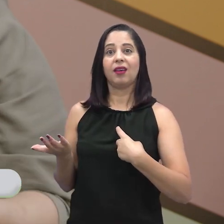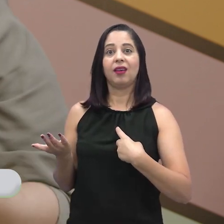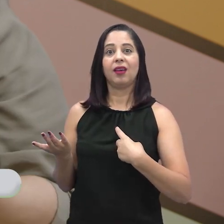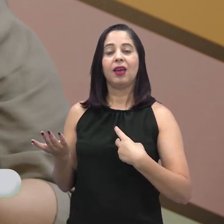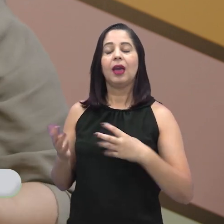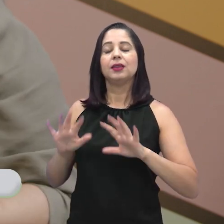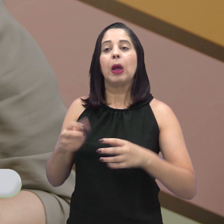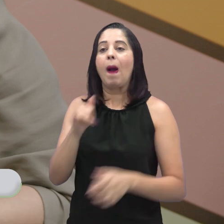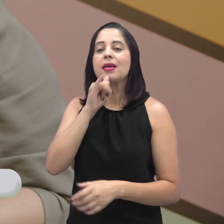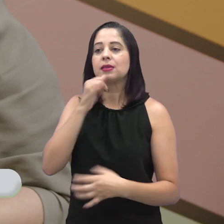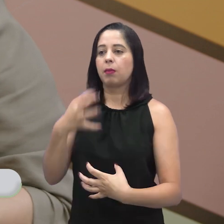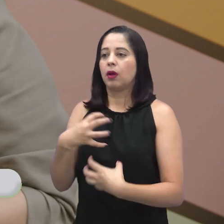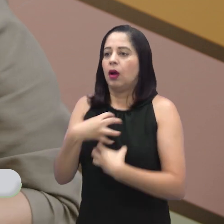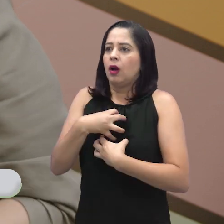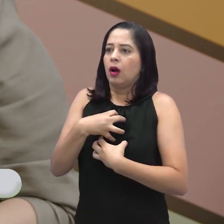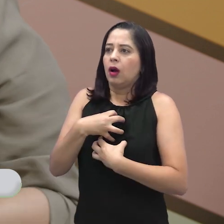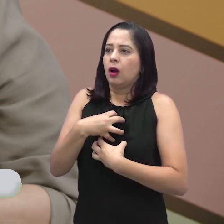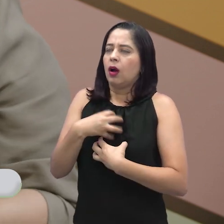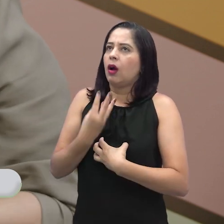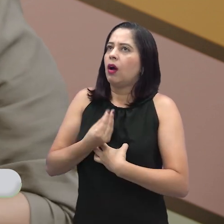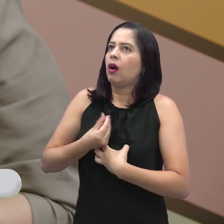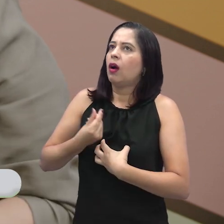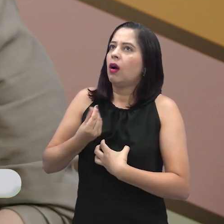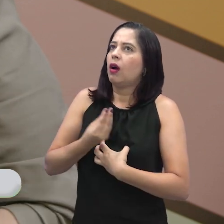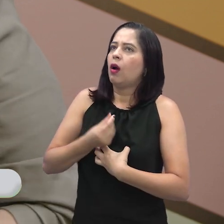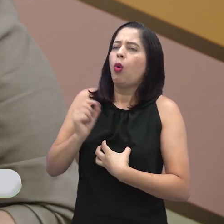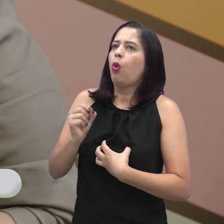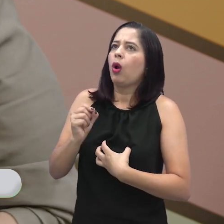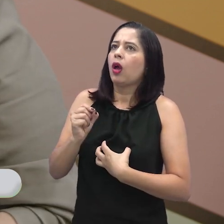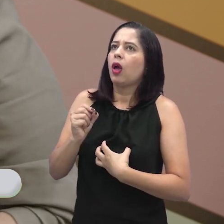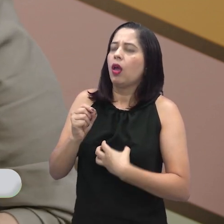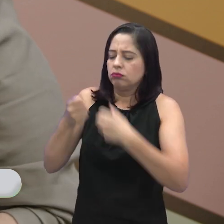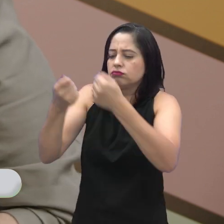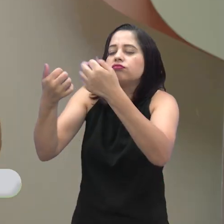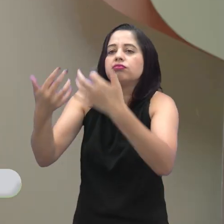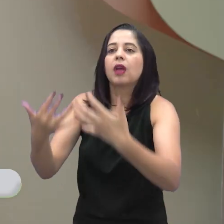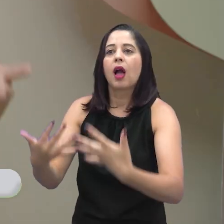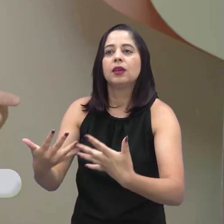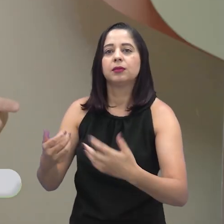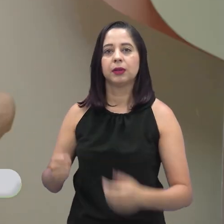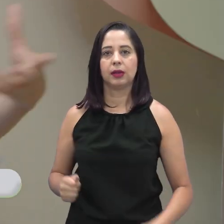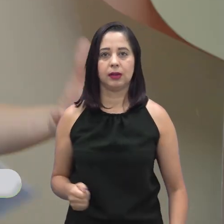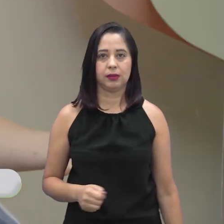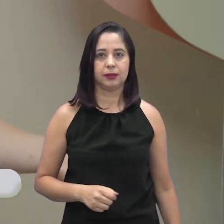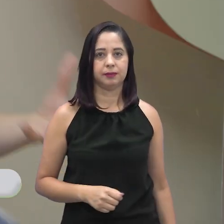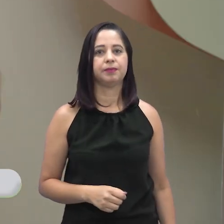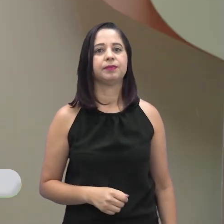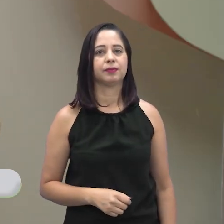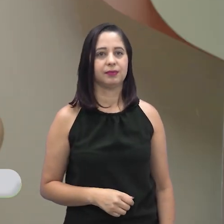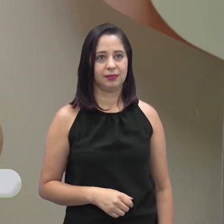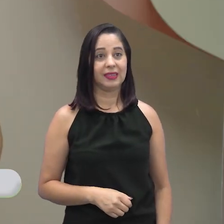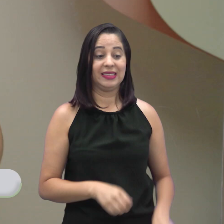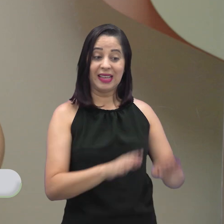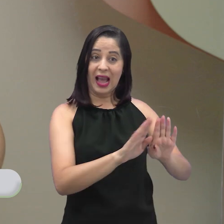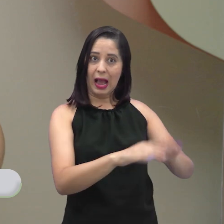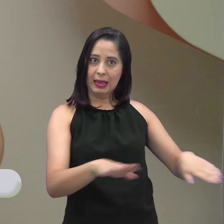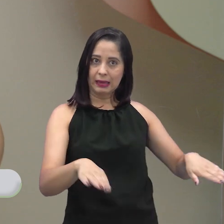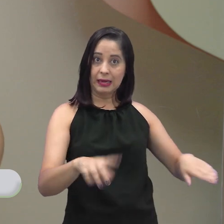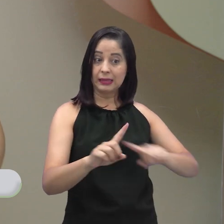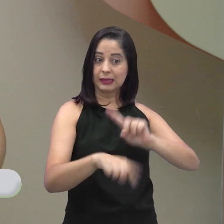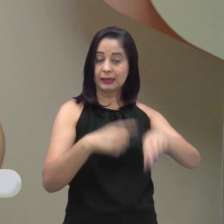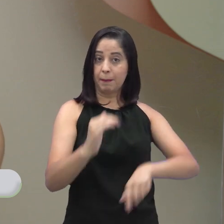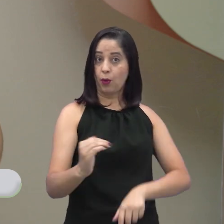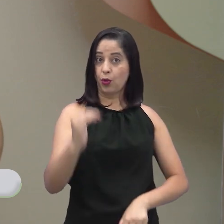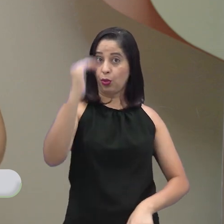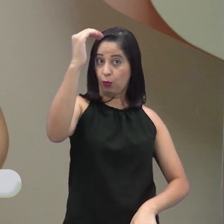isso, favorece muito esse início, né, para esse caminho. E aí, para essas crianças serem adultos conscientes,